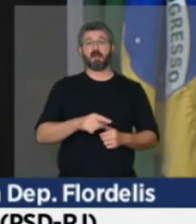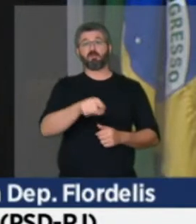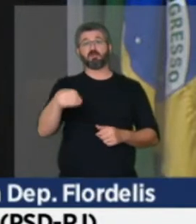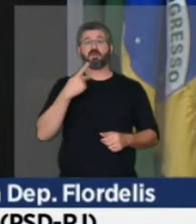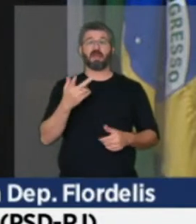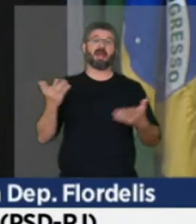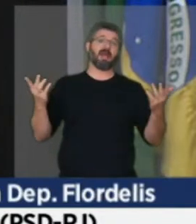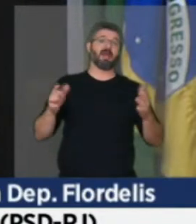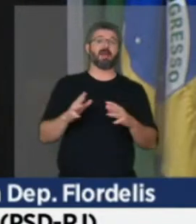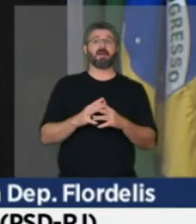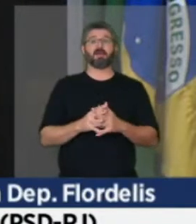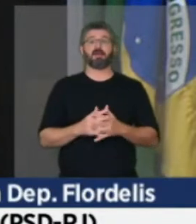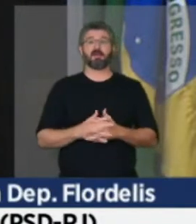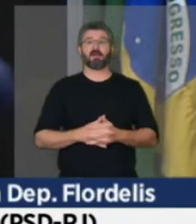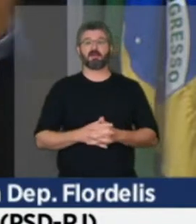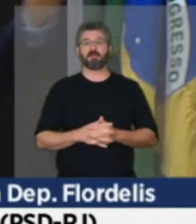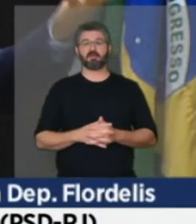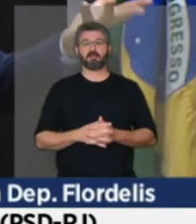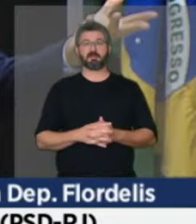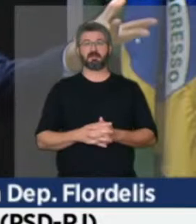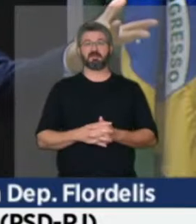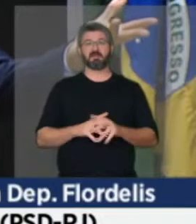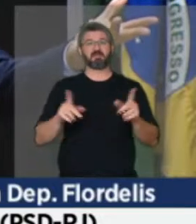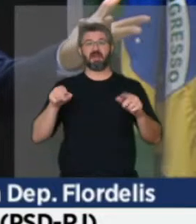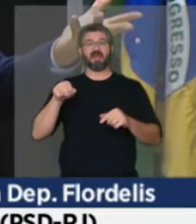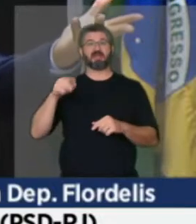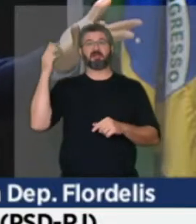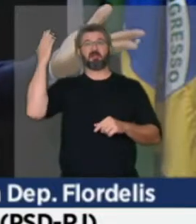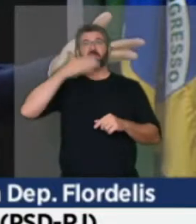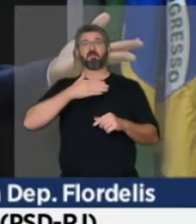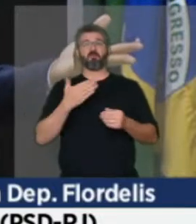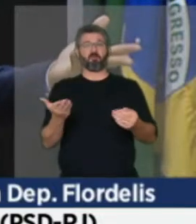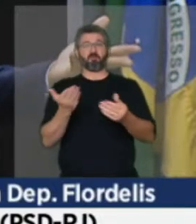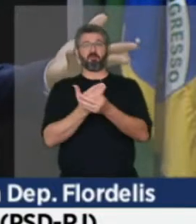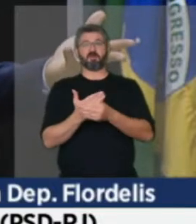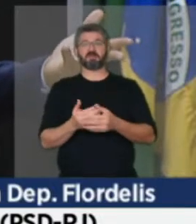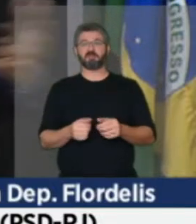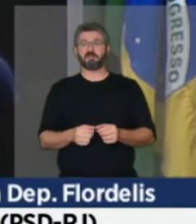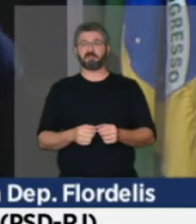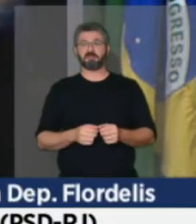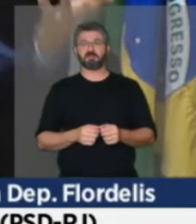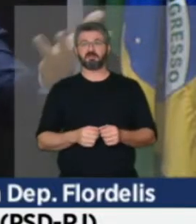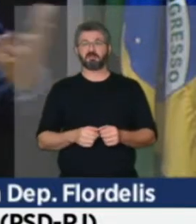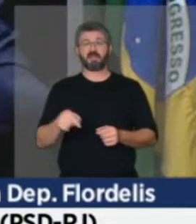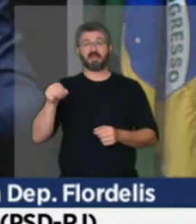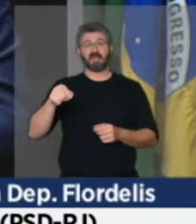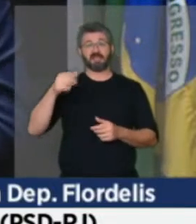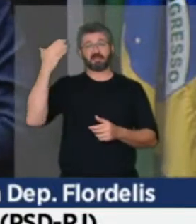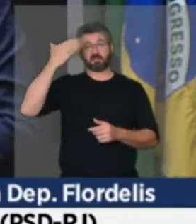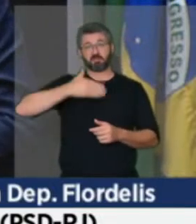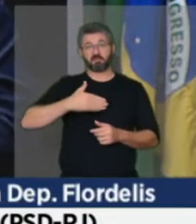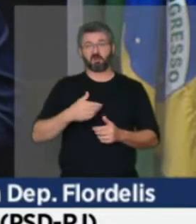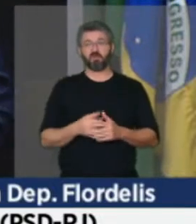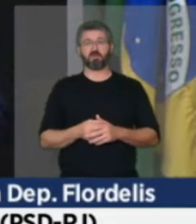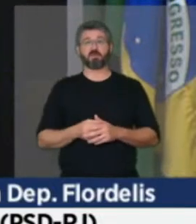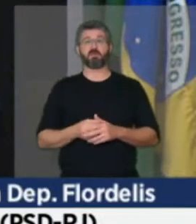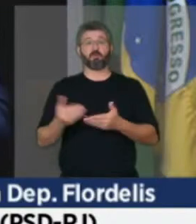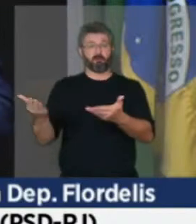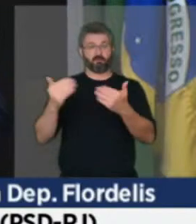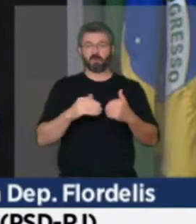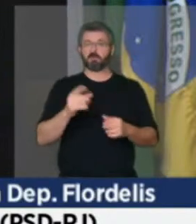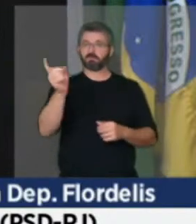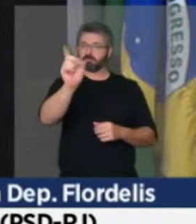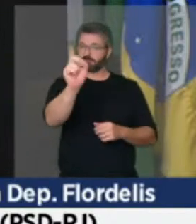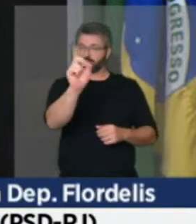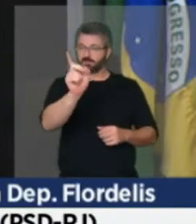senhoras, mas esta prova está no processo, esta prova deveria ter vindo, não, senhoras